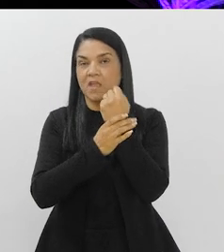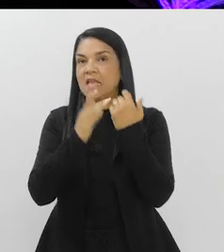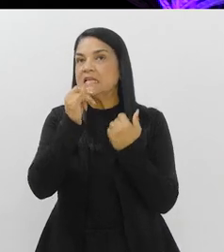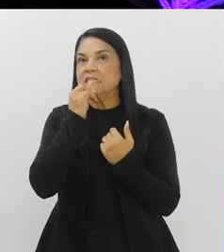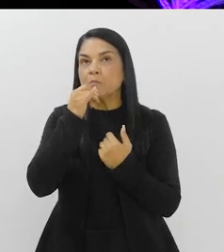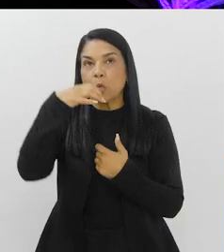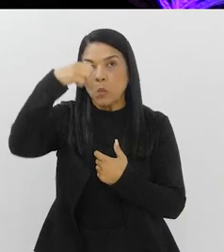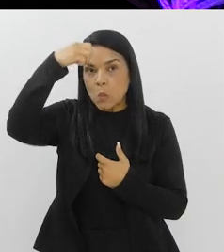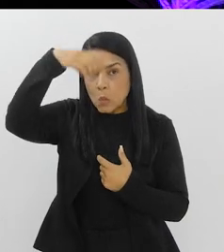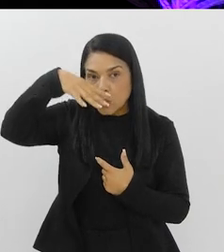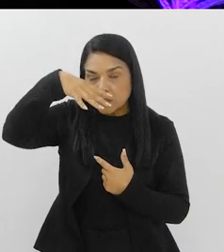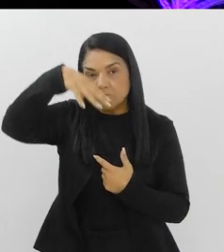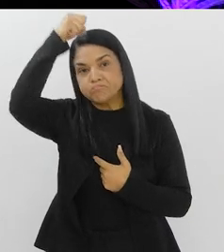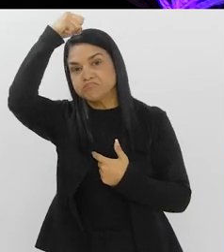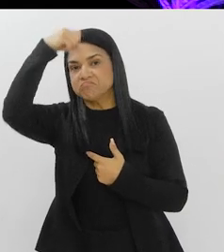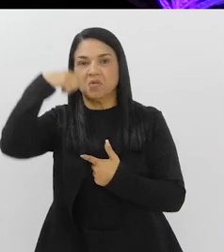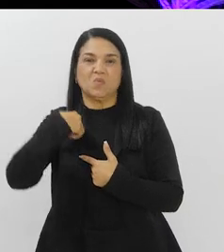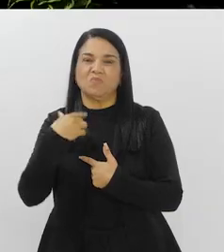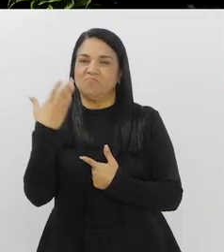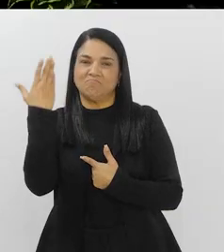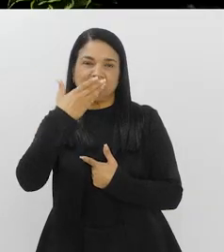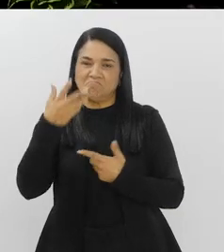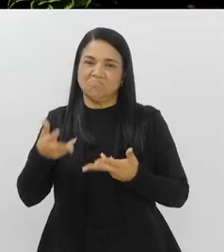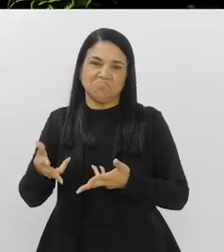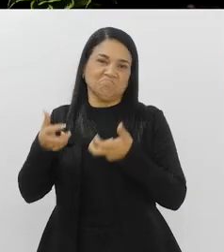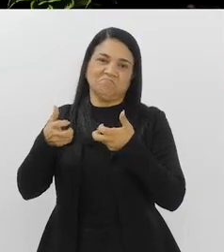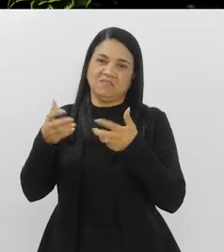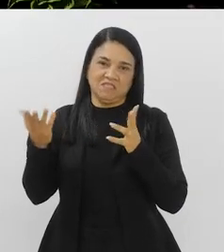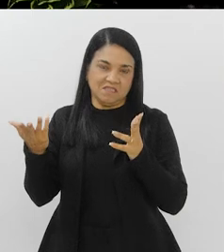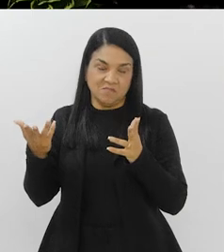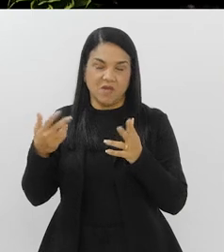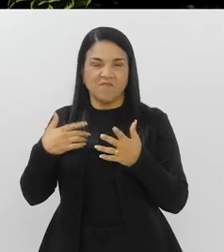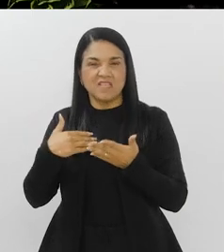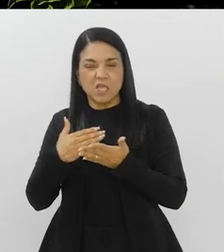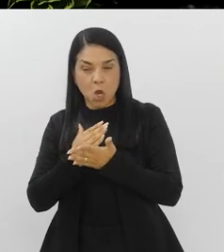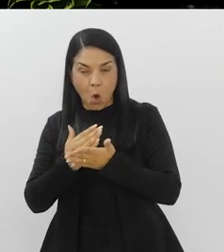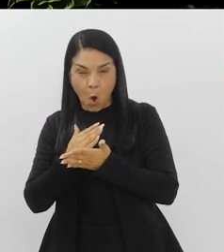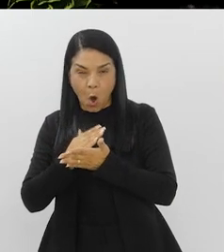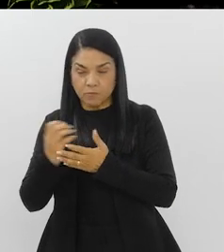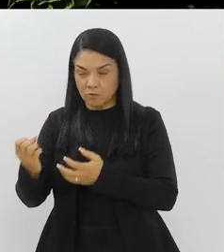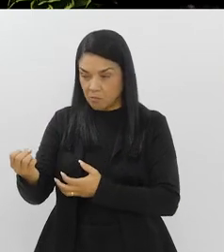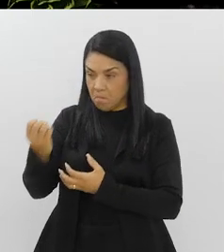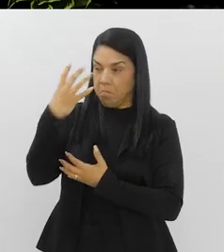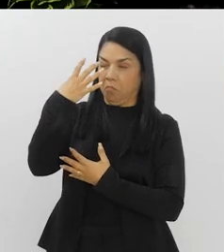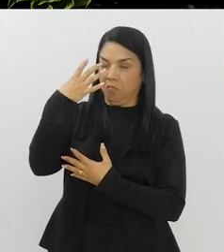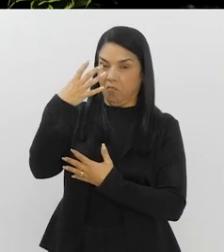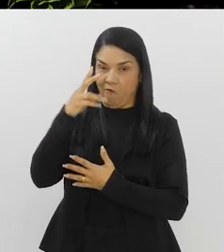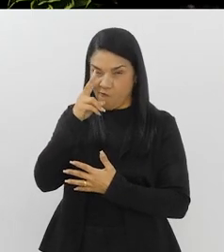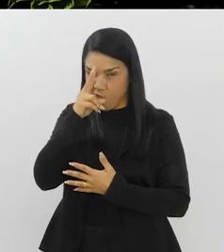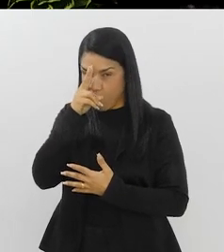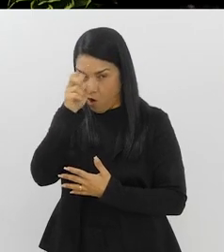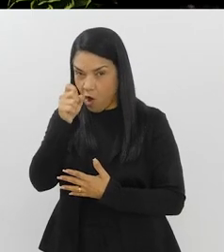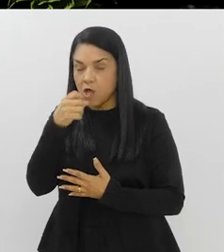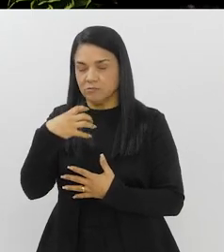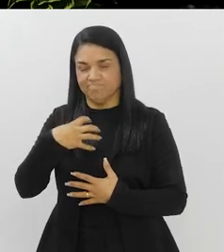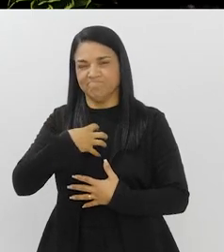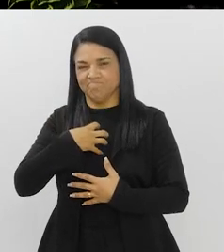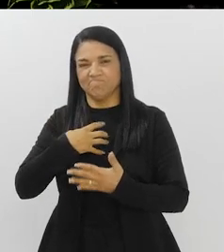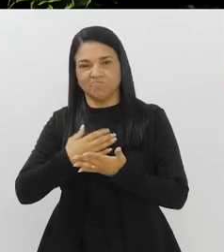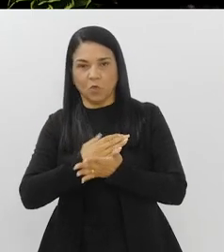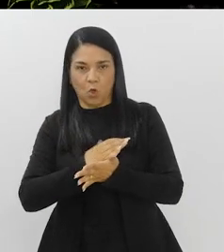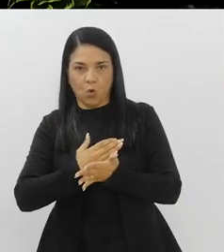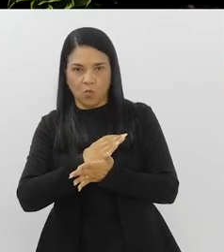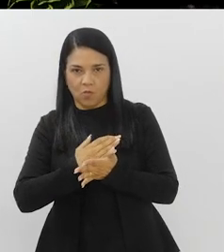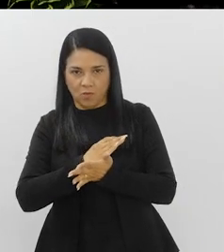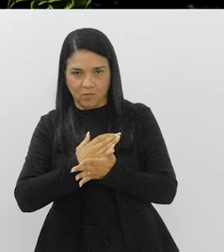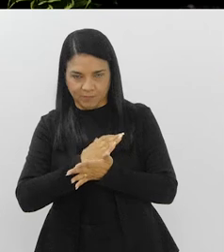exemplo quando a luz tá acesa e tá apagada é só mesmo aquela aquele incômodo quando por exemplo joga uma luz um holofote forte demais no no